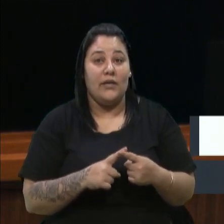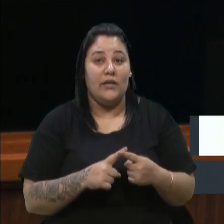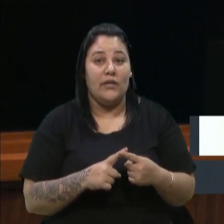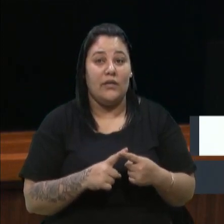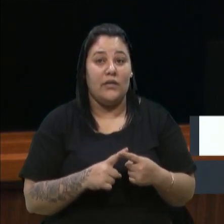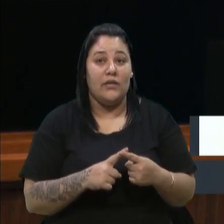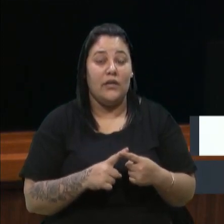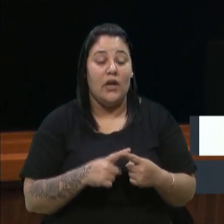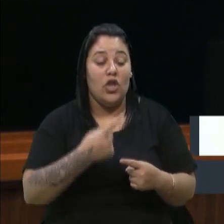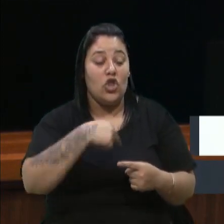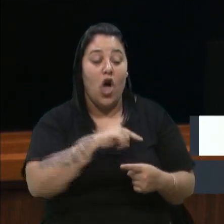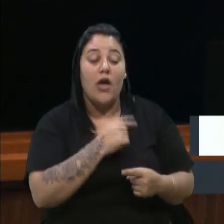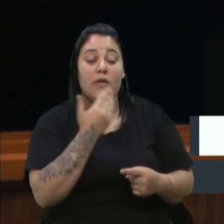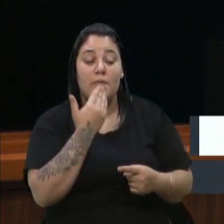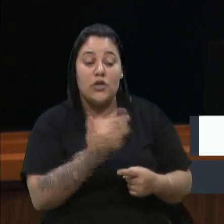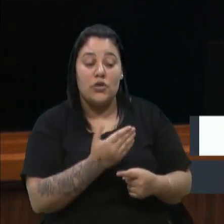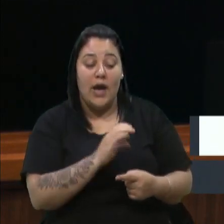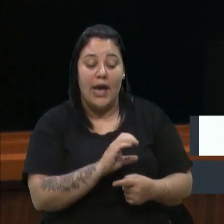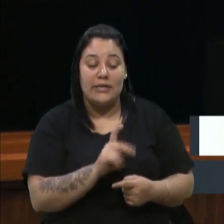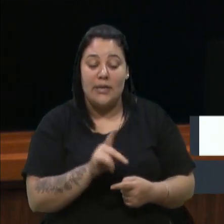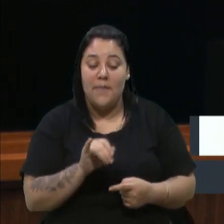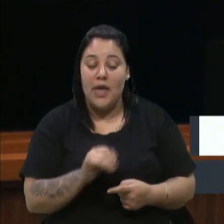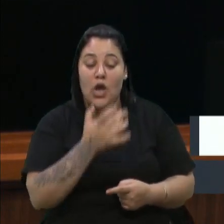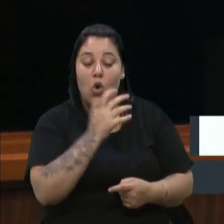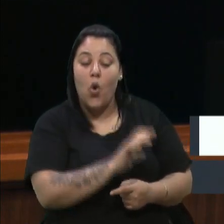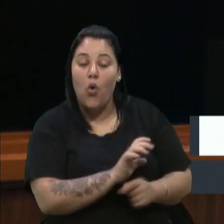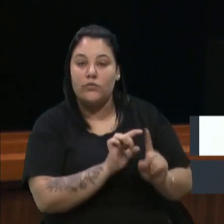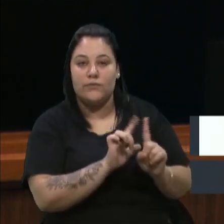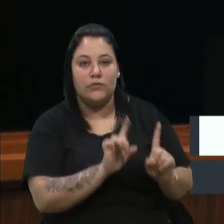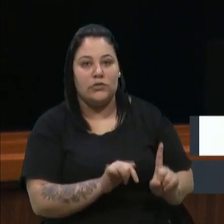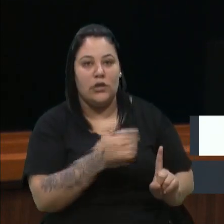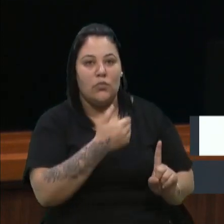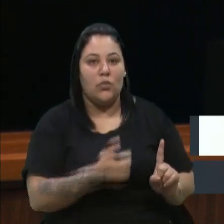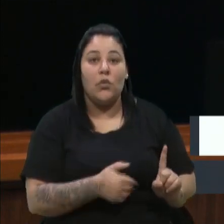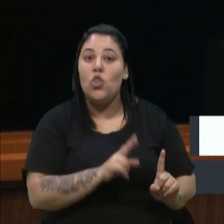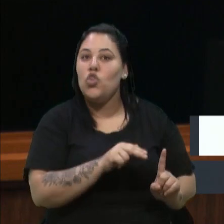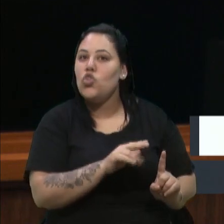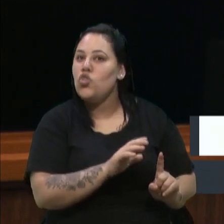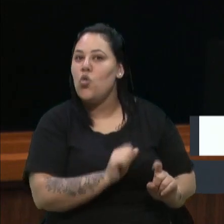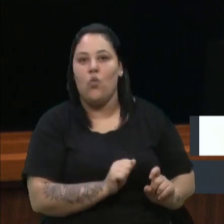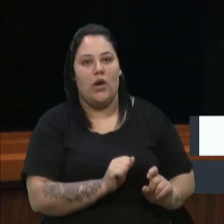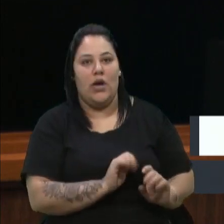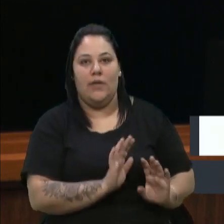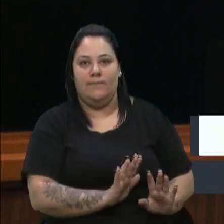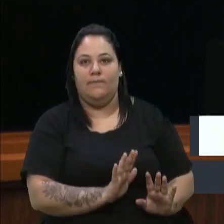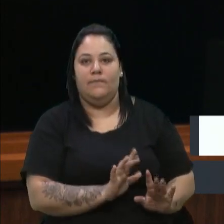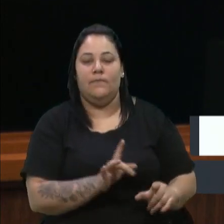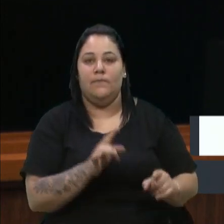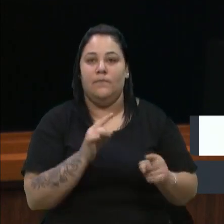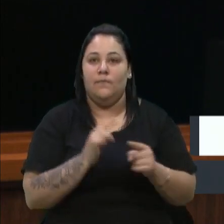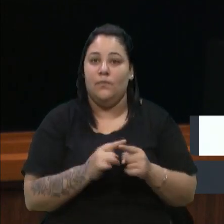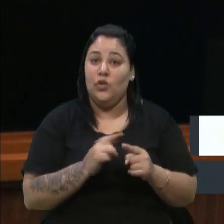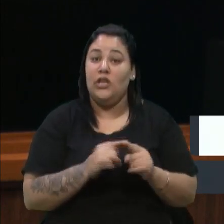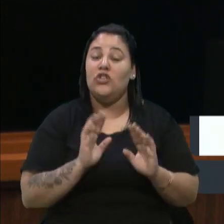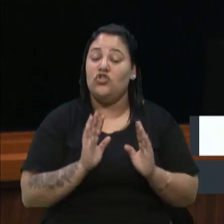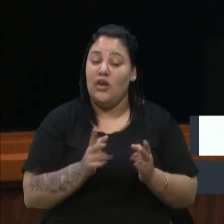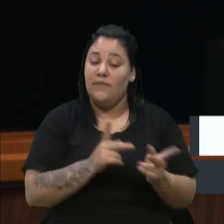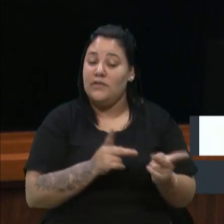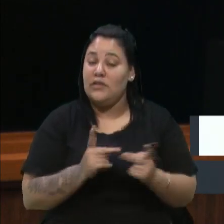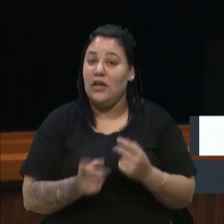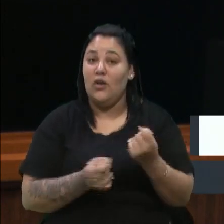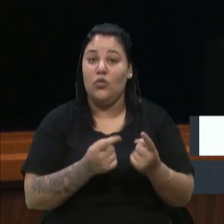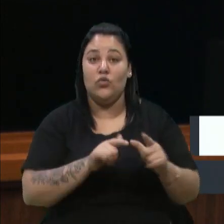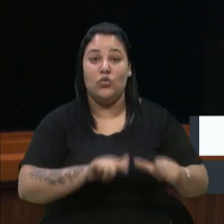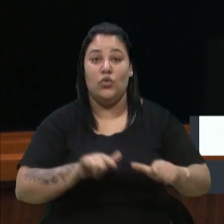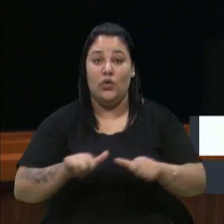essa CPI, são contra servidores e servidoras municipais, porque eu já fui em alguns locais e as pessoas